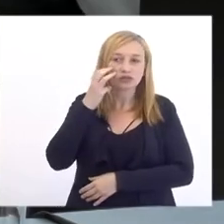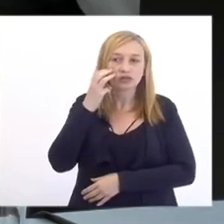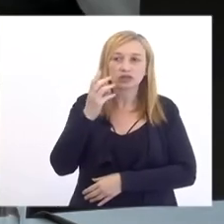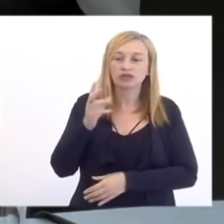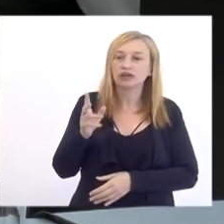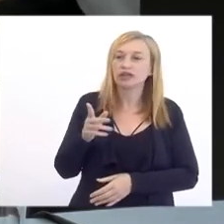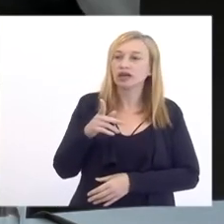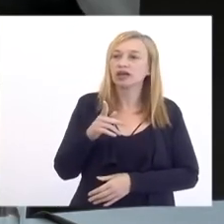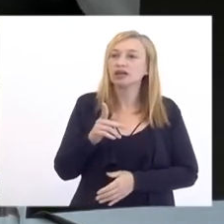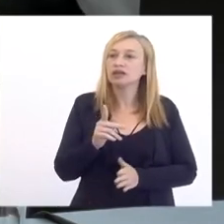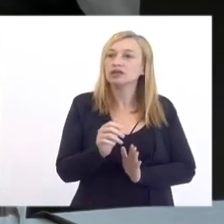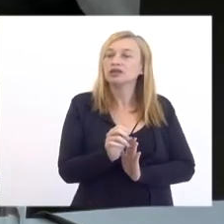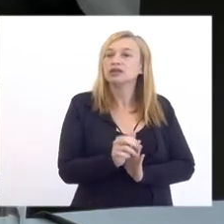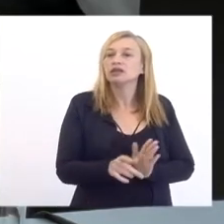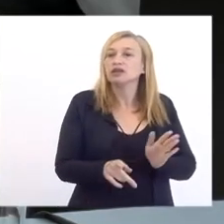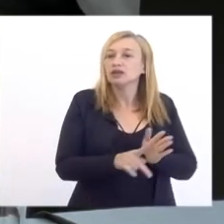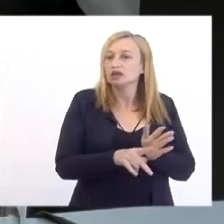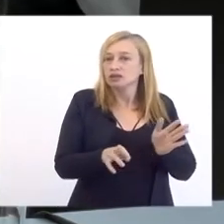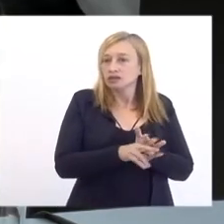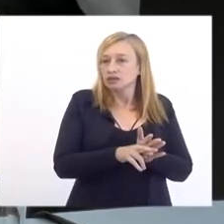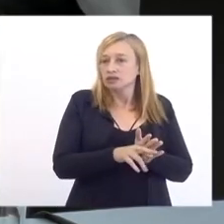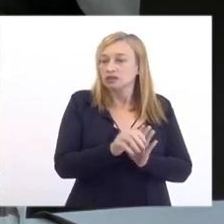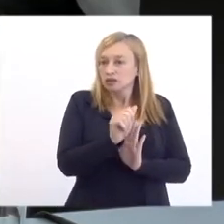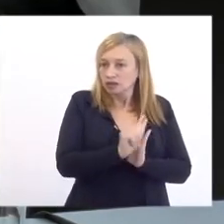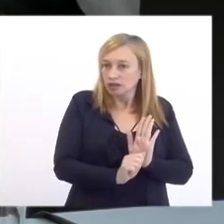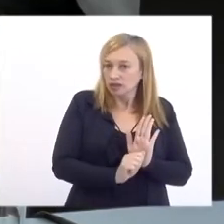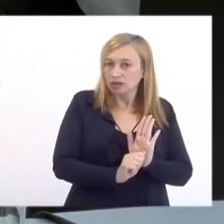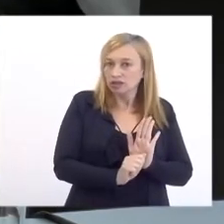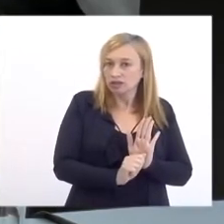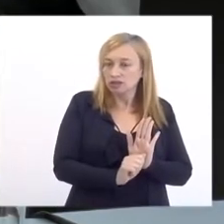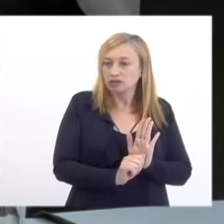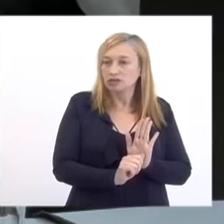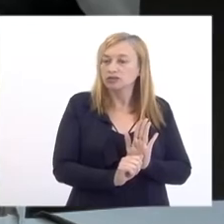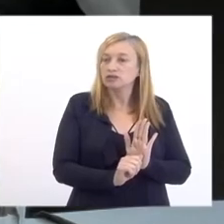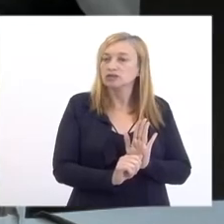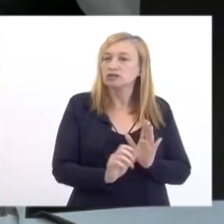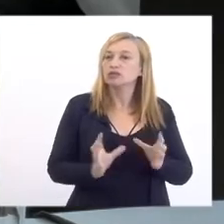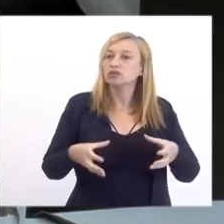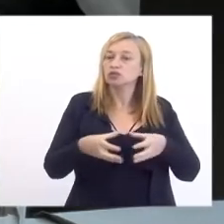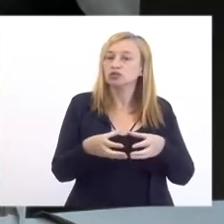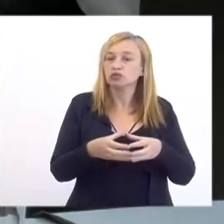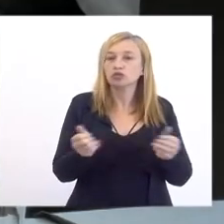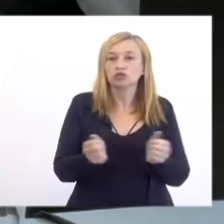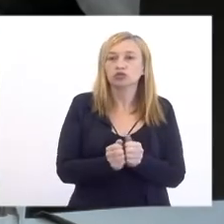redação no projeto de resolução. Fazemos coletivamente. Deputado,